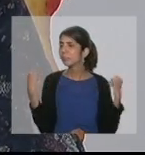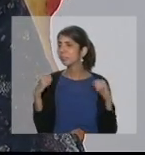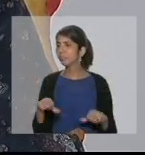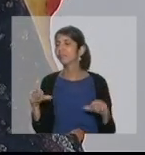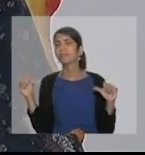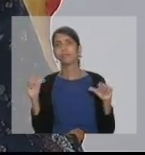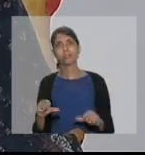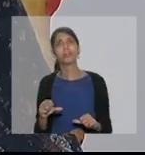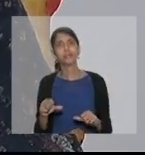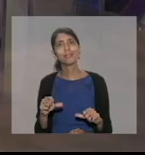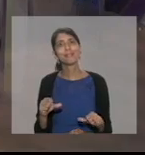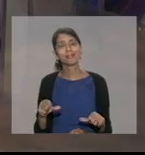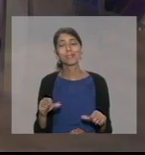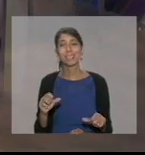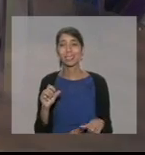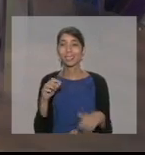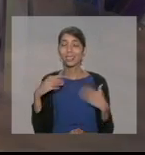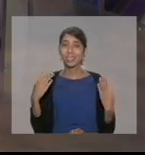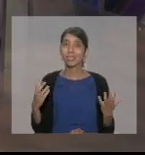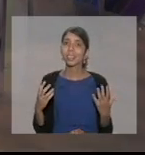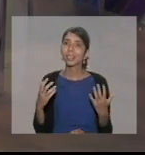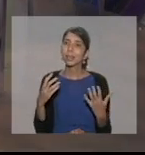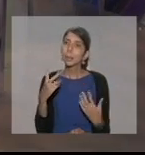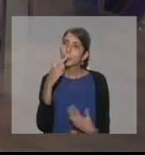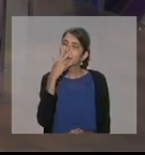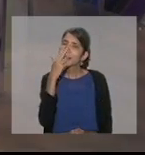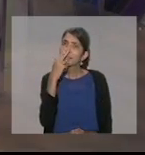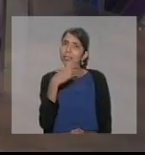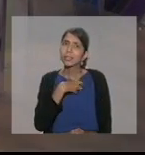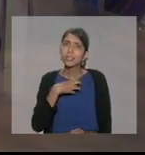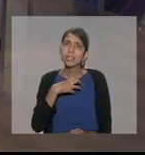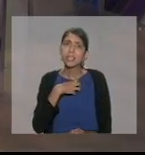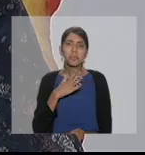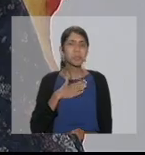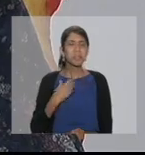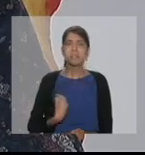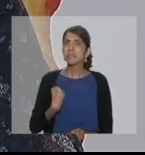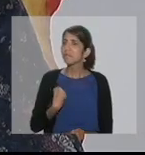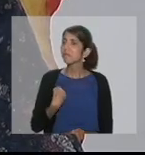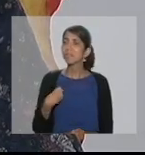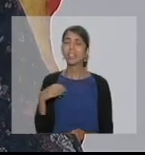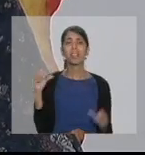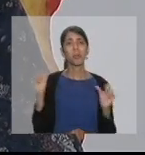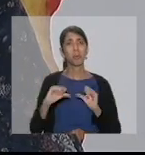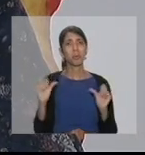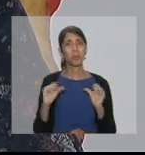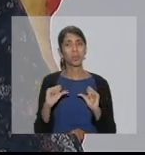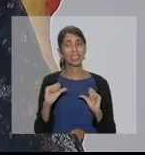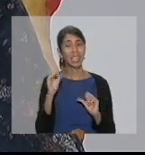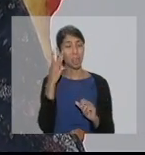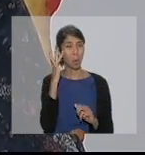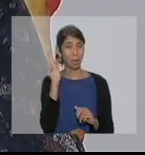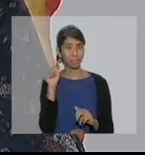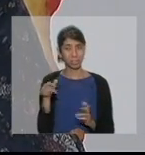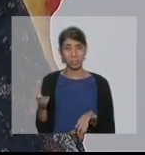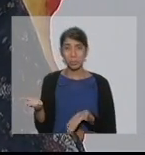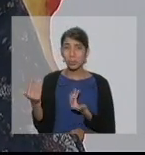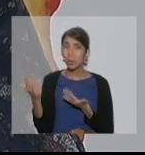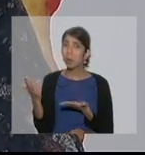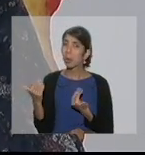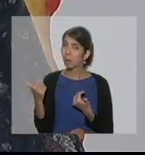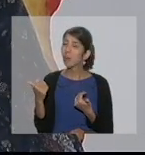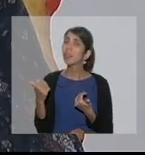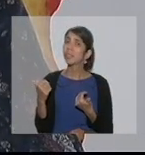aqui hoje. Mal! E você tem essa impressão de que a sua vida está ruim. Eu acho que isso pro adolescente é